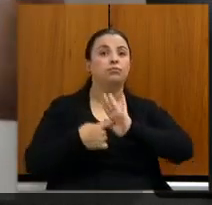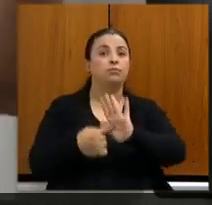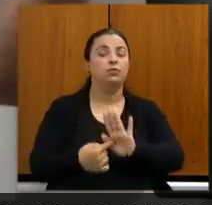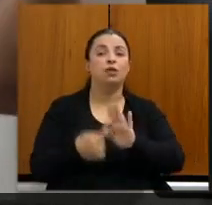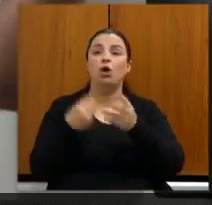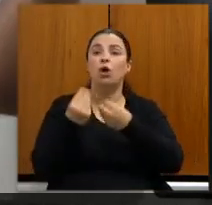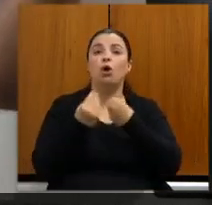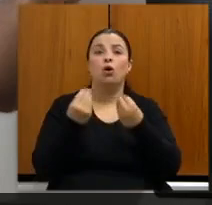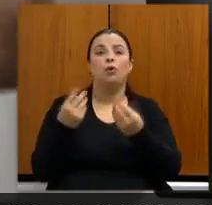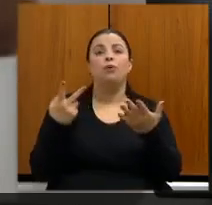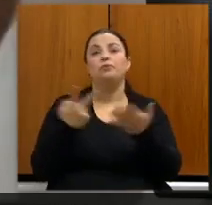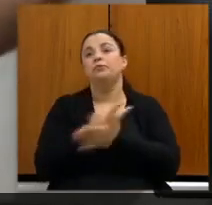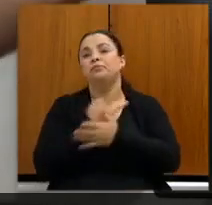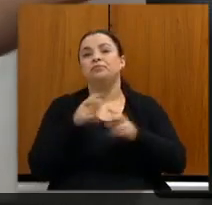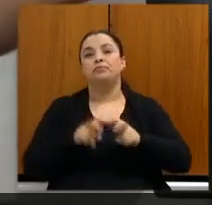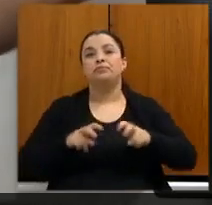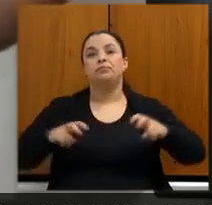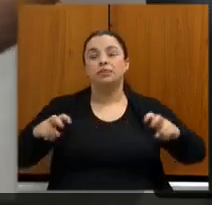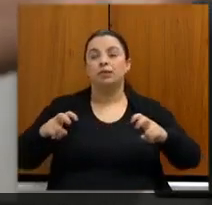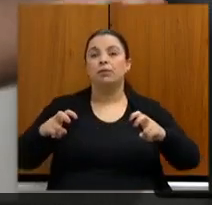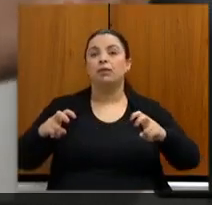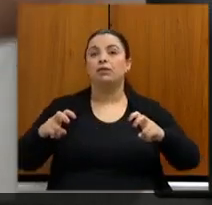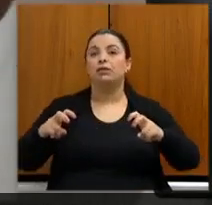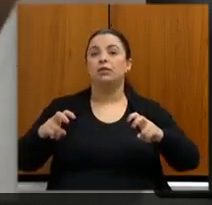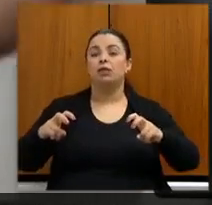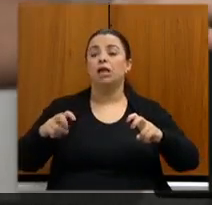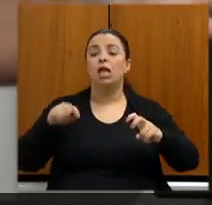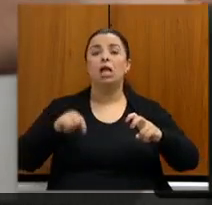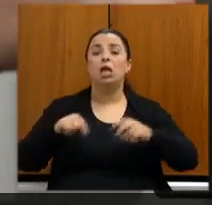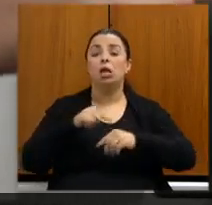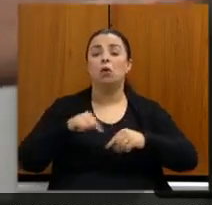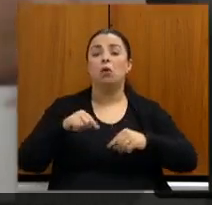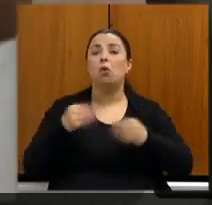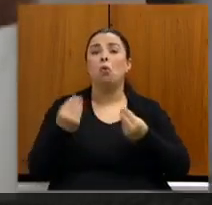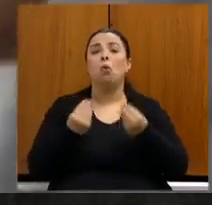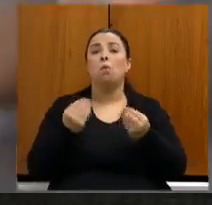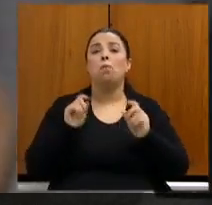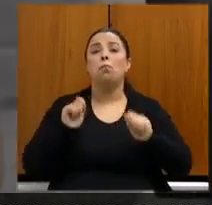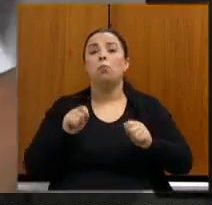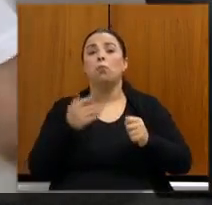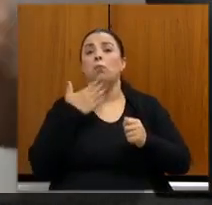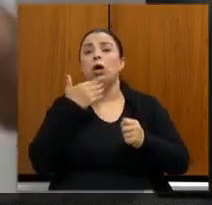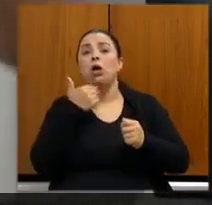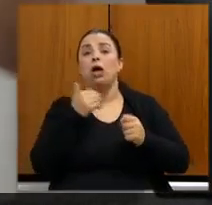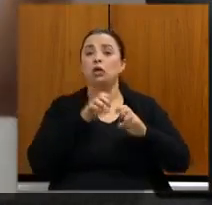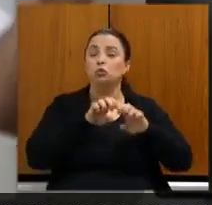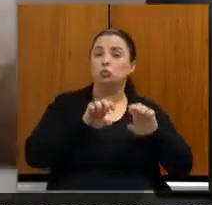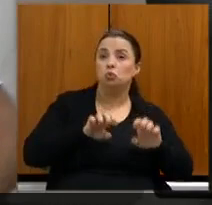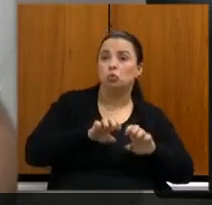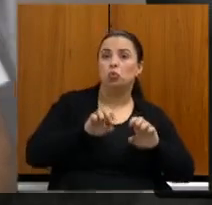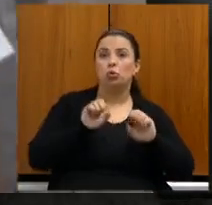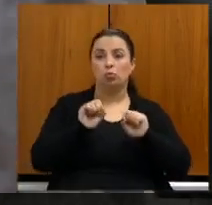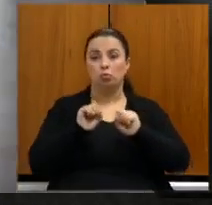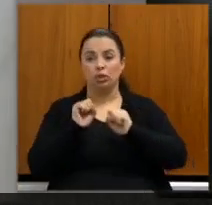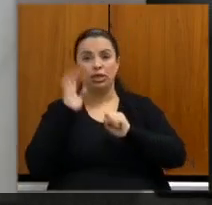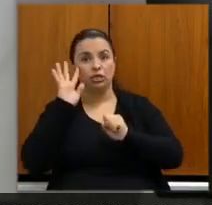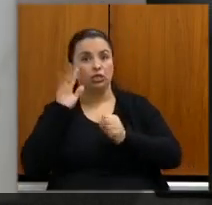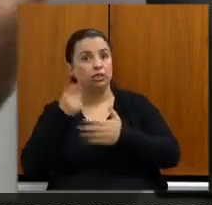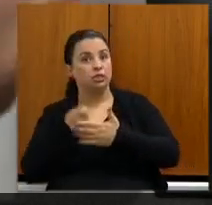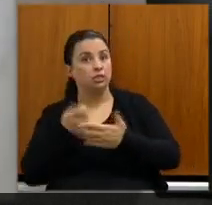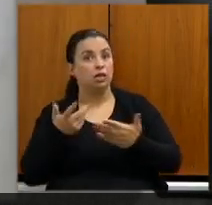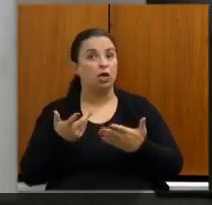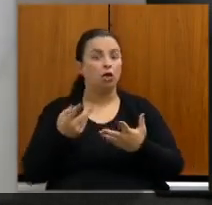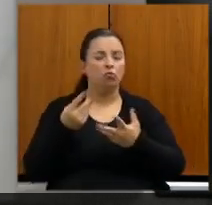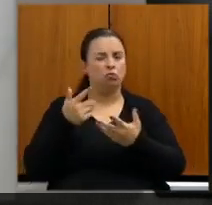acontecendo a mesa e o que pode melhorar né em termos de estrutura né é de aumentar em poder de decisão